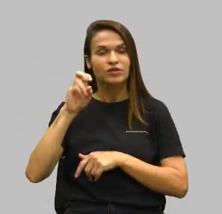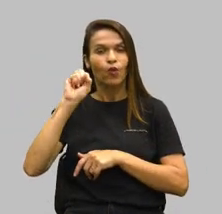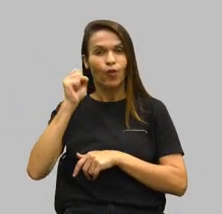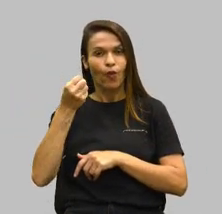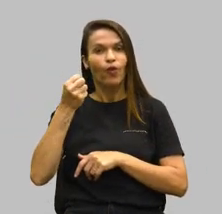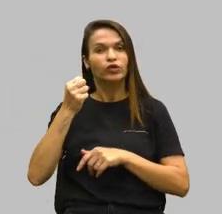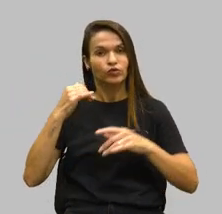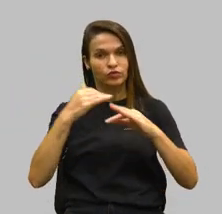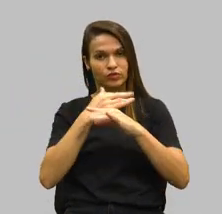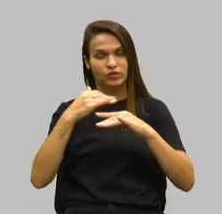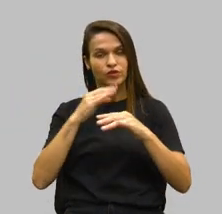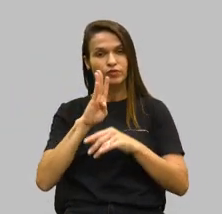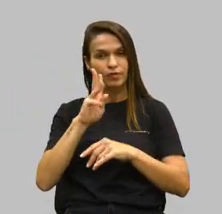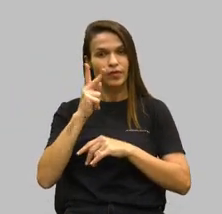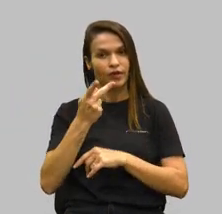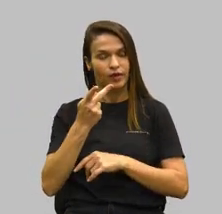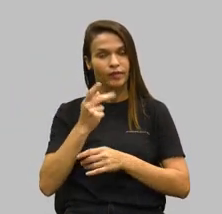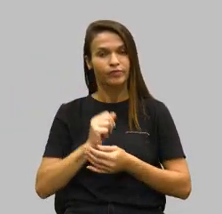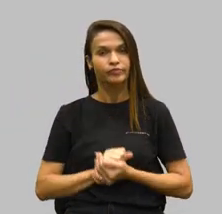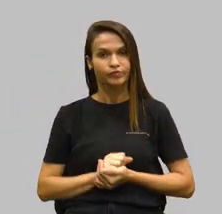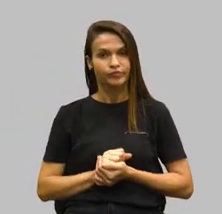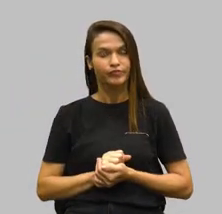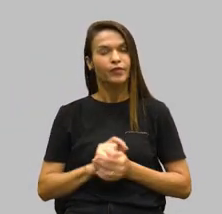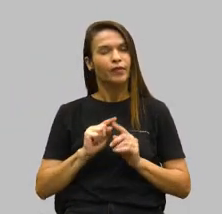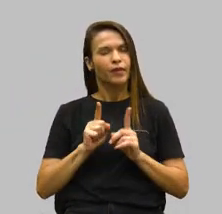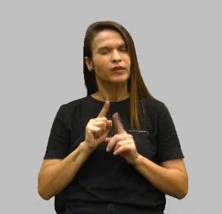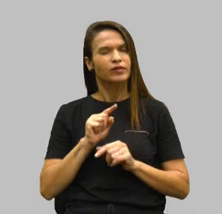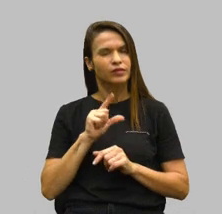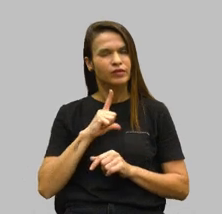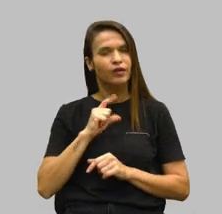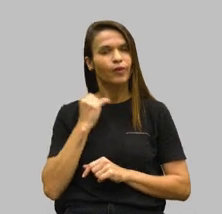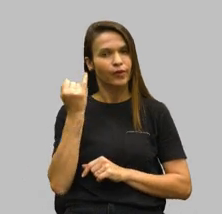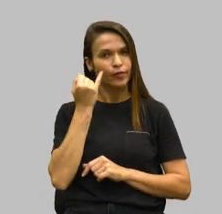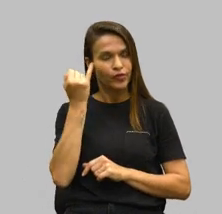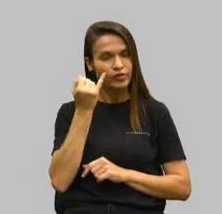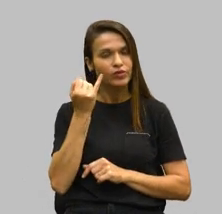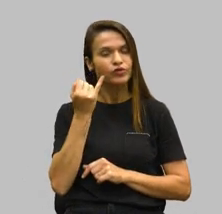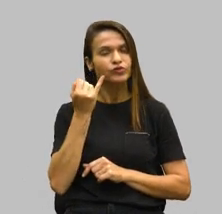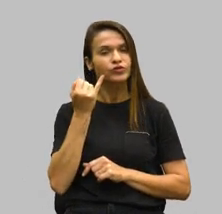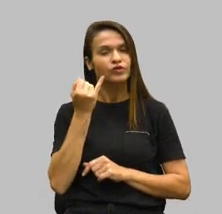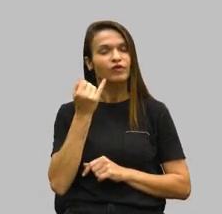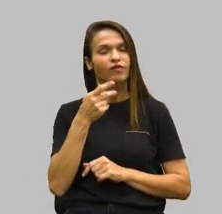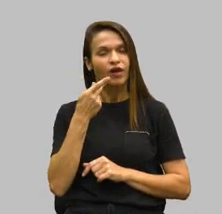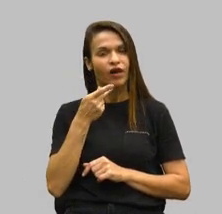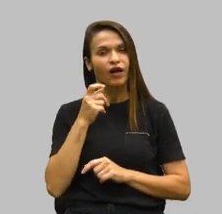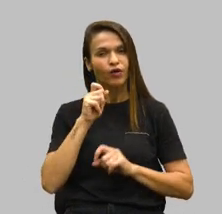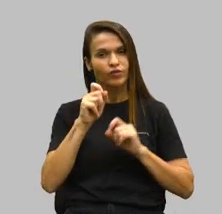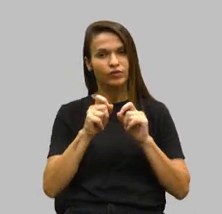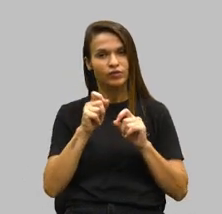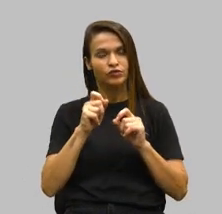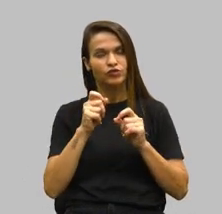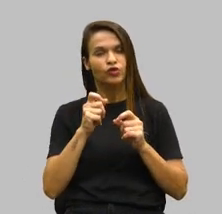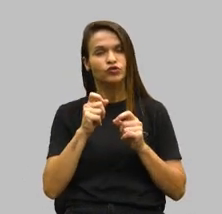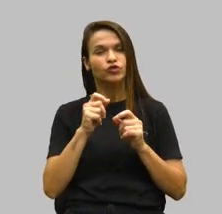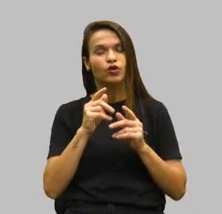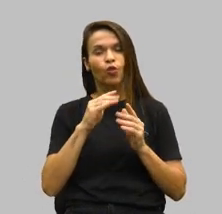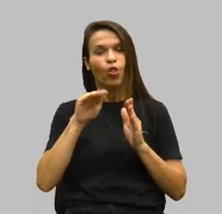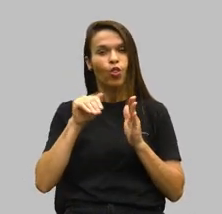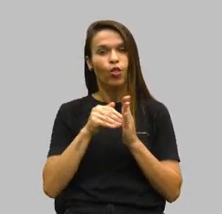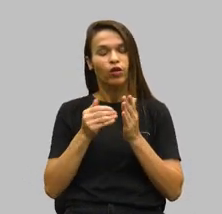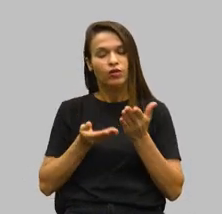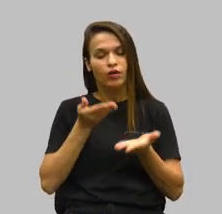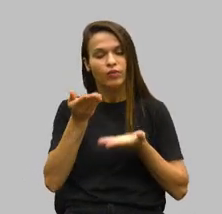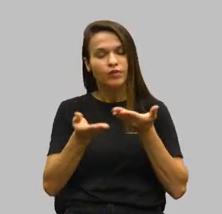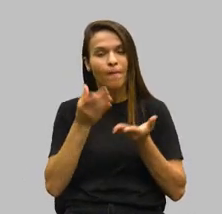Belo Horizonte Mas uma coisa que é importante nós falarmos é que dessas de todos esses atendimentos presenciais que eu